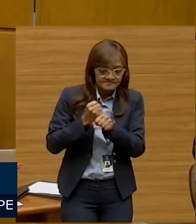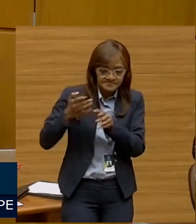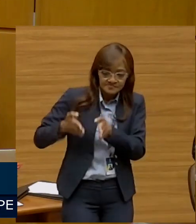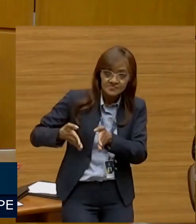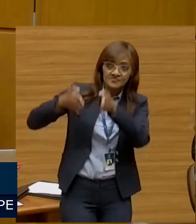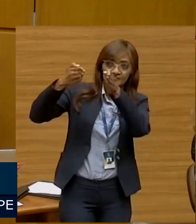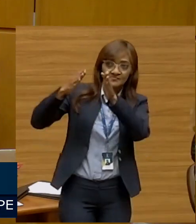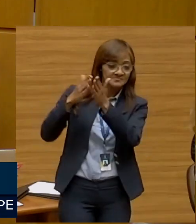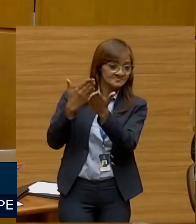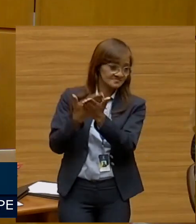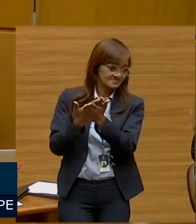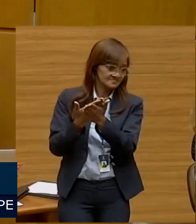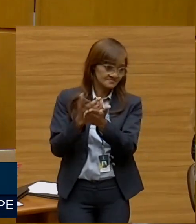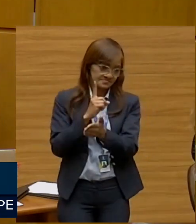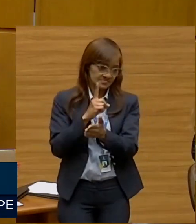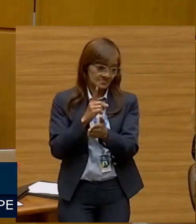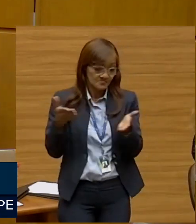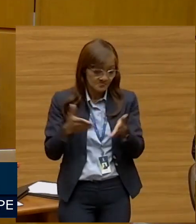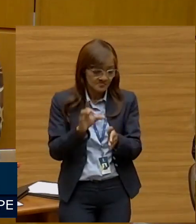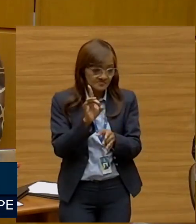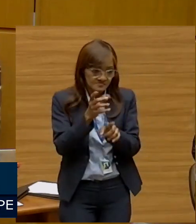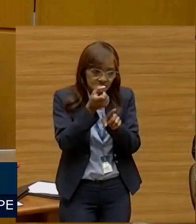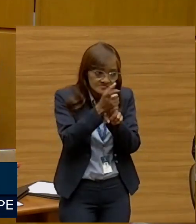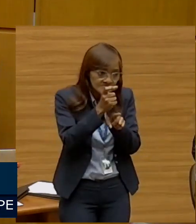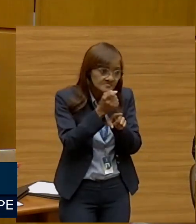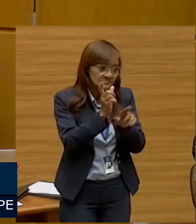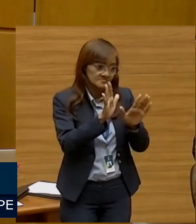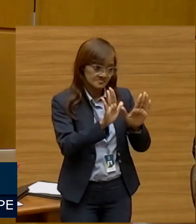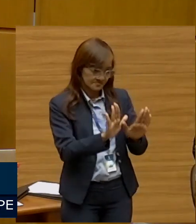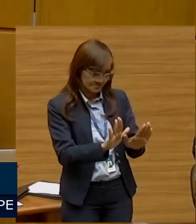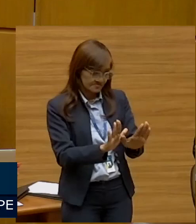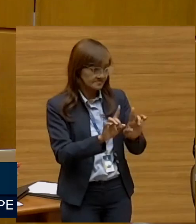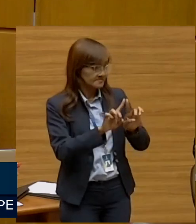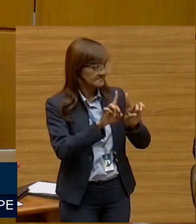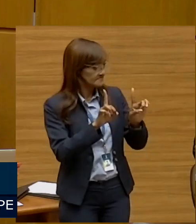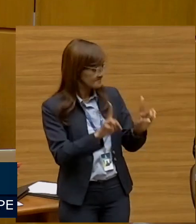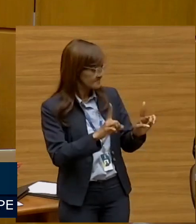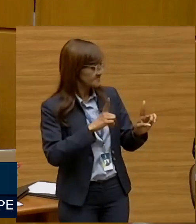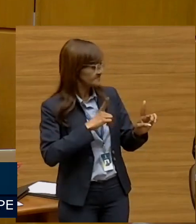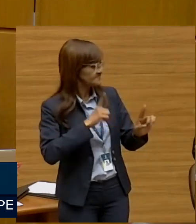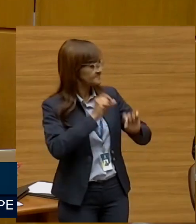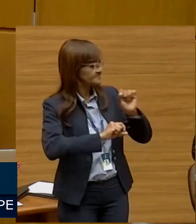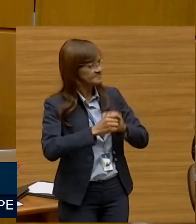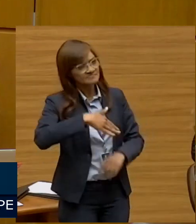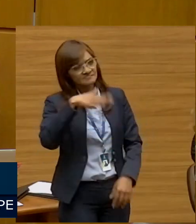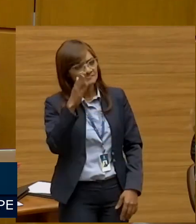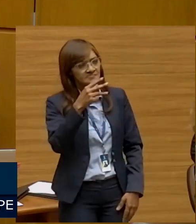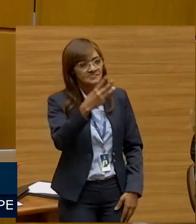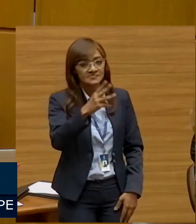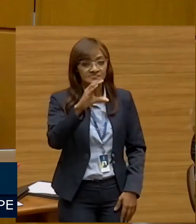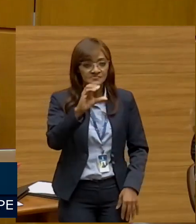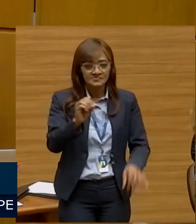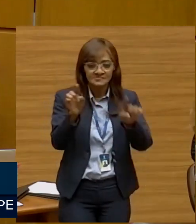prédio que funciona hoje, é um prédio alugado, né? Mas hoje a gente tem, né, mais de 30